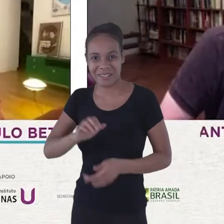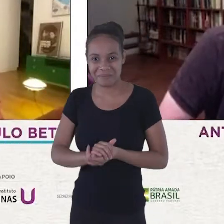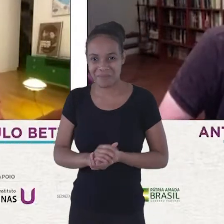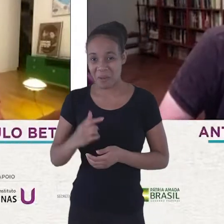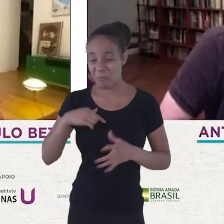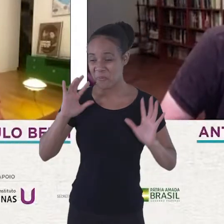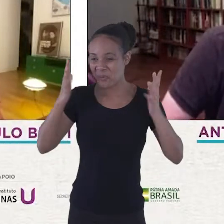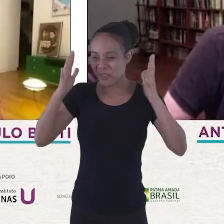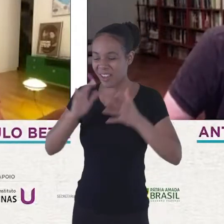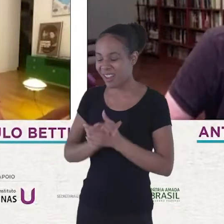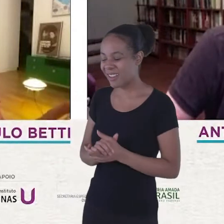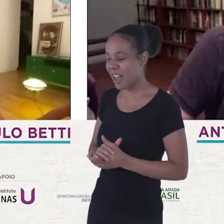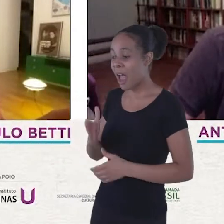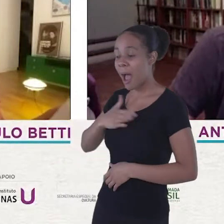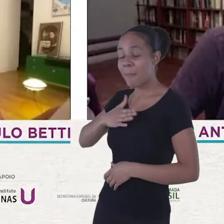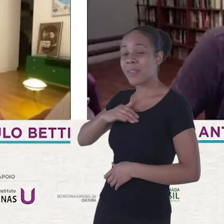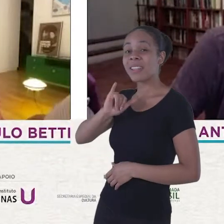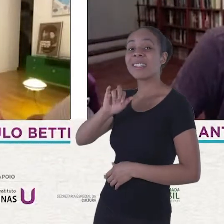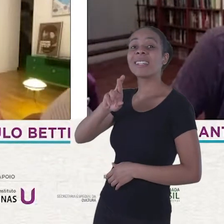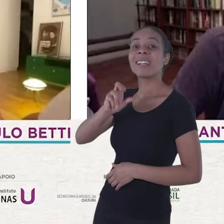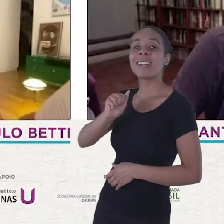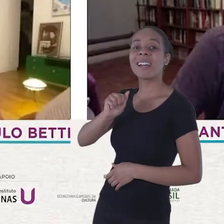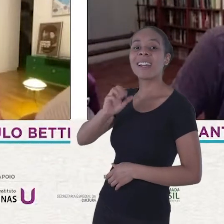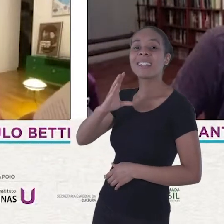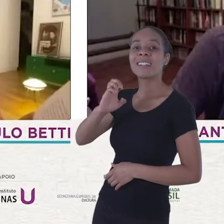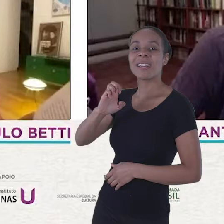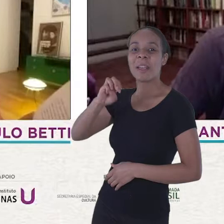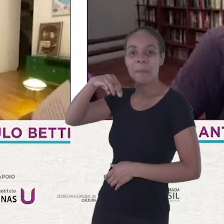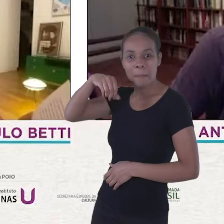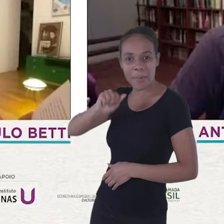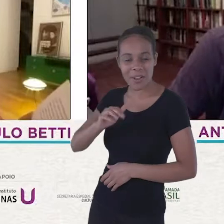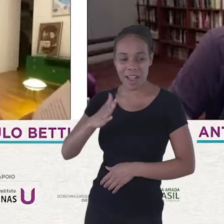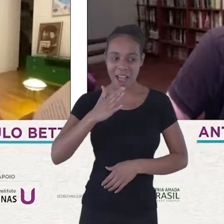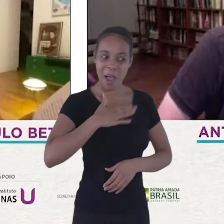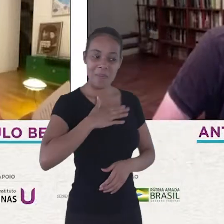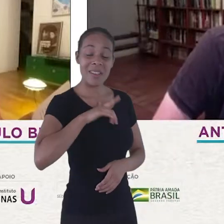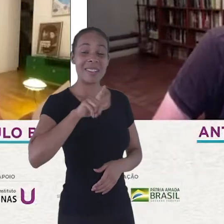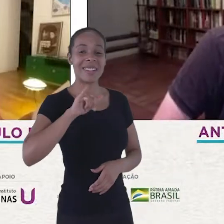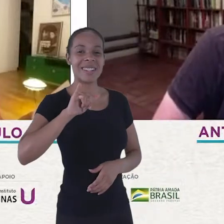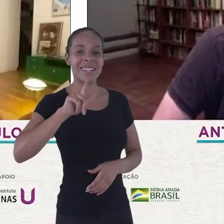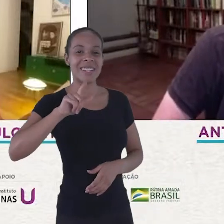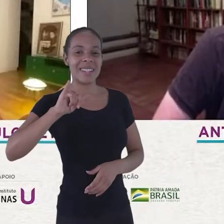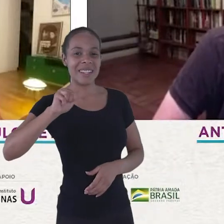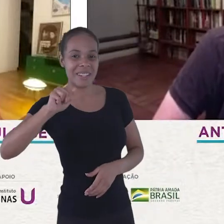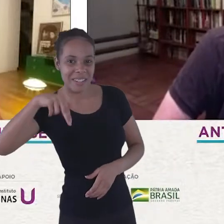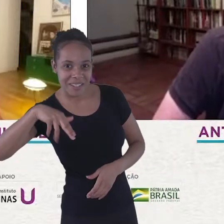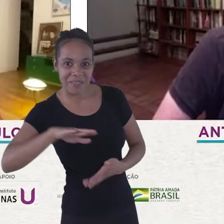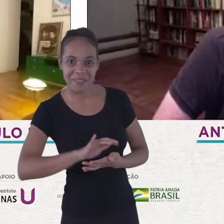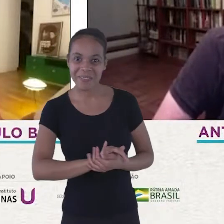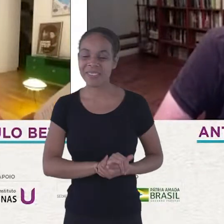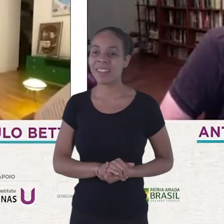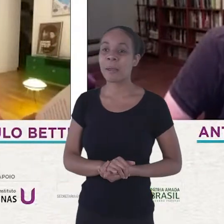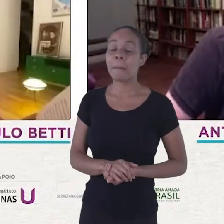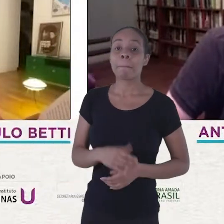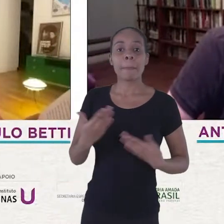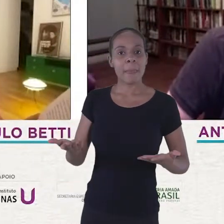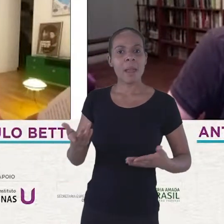Ô, Paulo, a gente podia montar essa peça do Stepan. Lançaram uma o livro dele já está virando uma peça. Tá virando uma